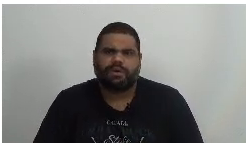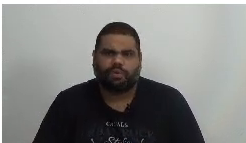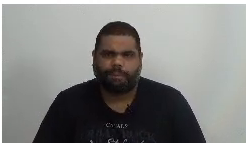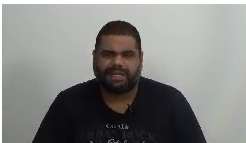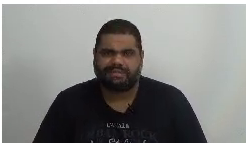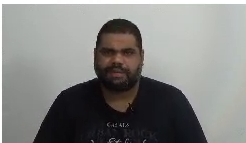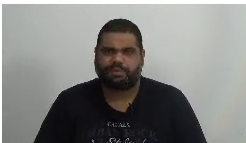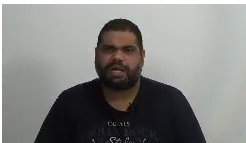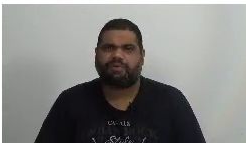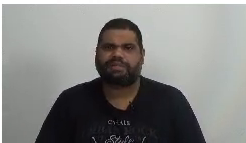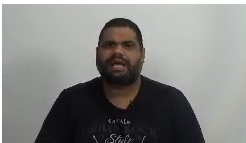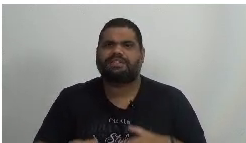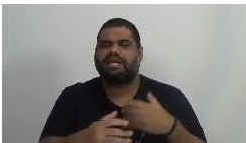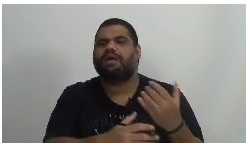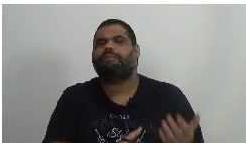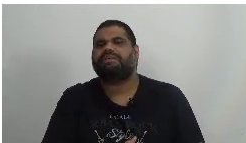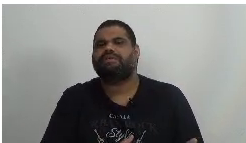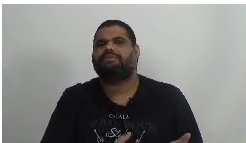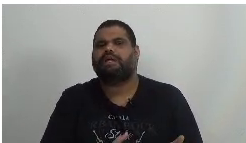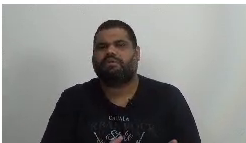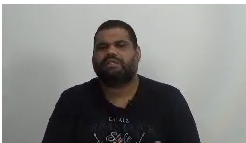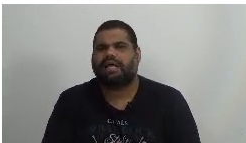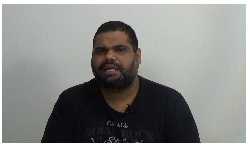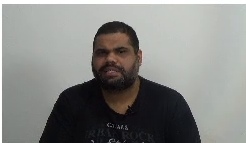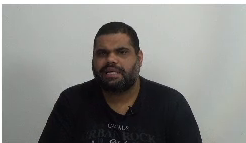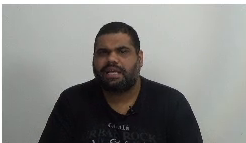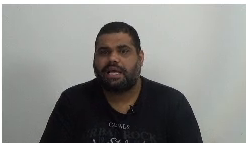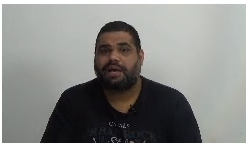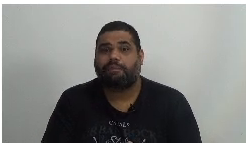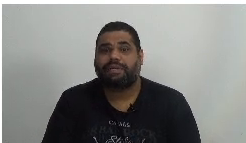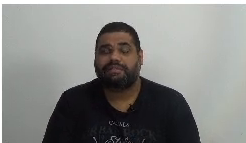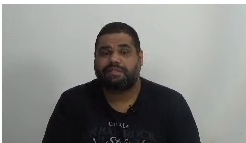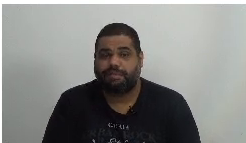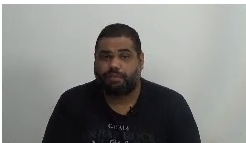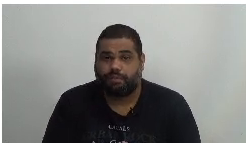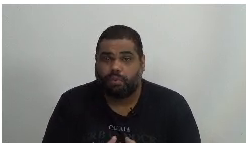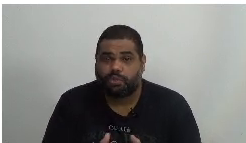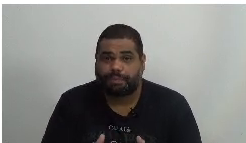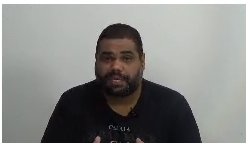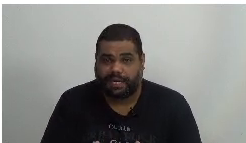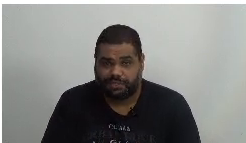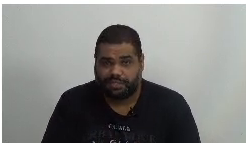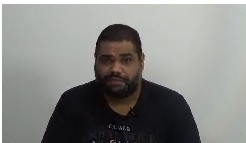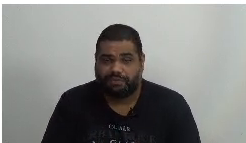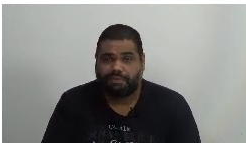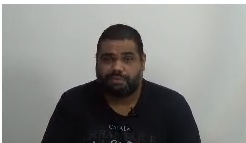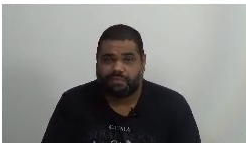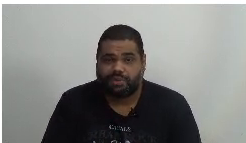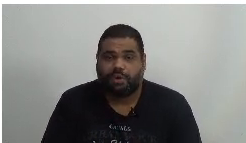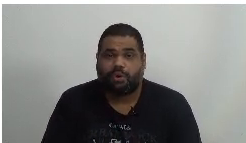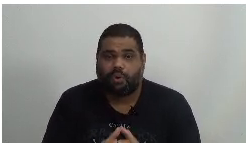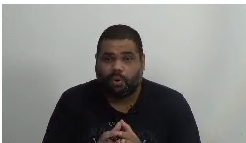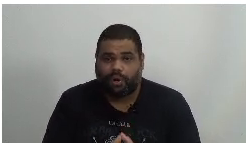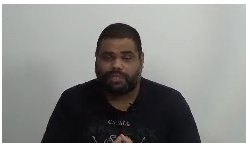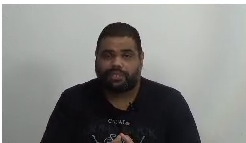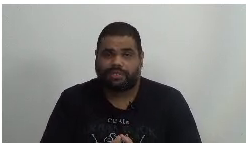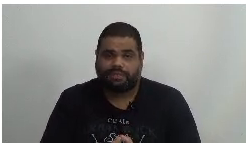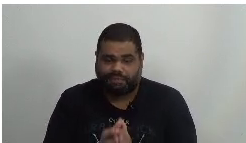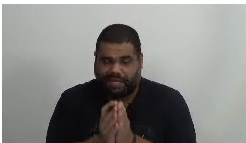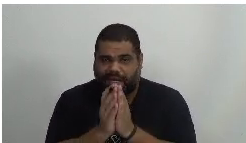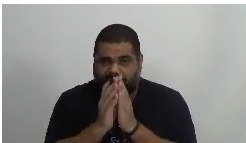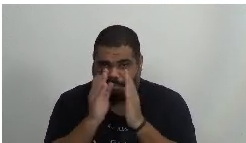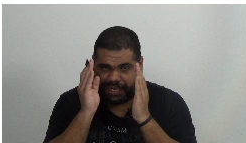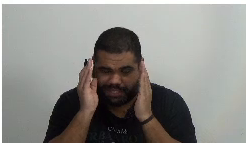usa o princípio da contagem. O que é o princípio da contagem? É um princípio multiplicativo